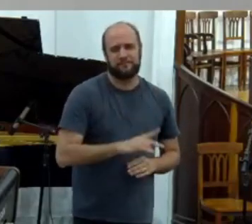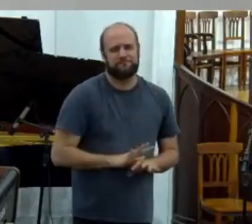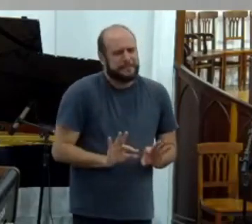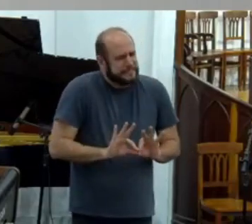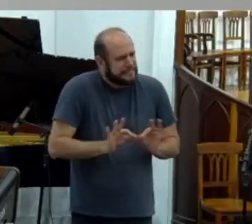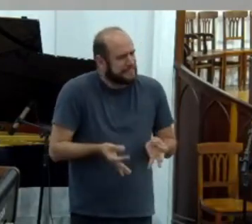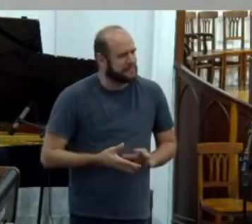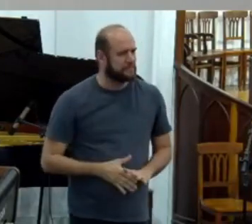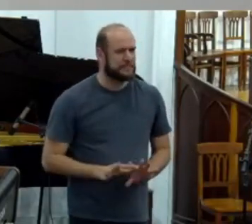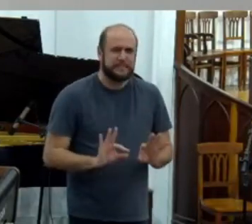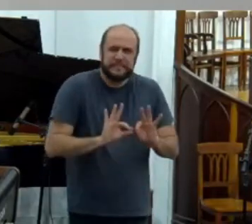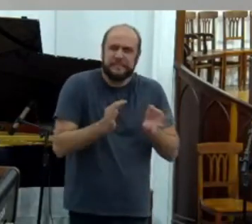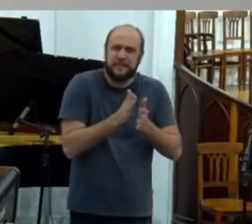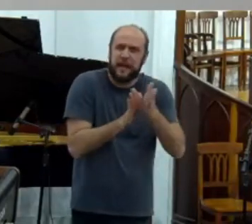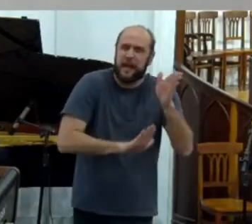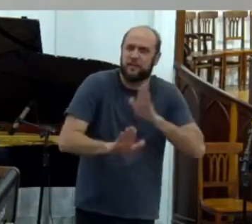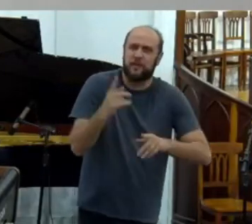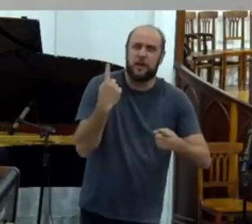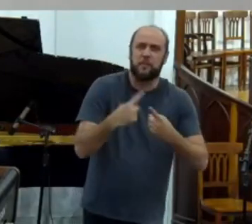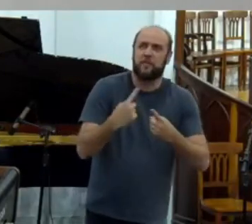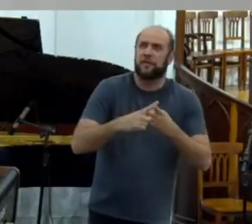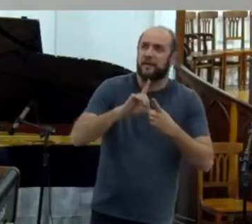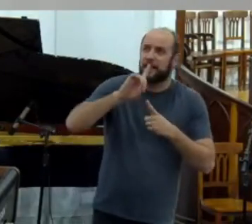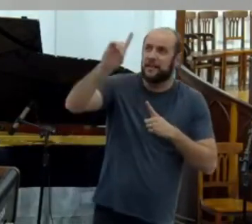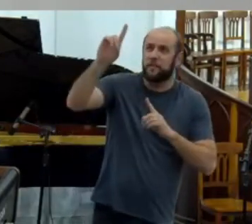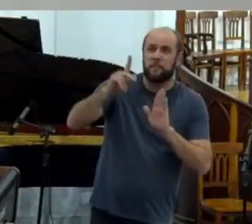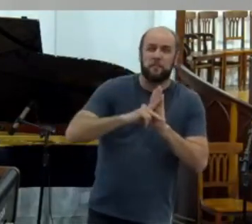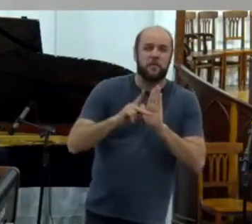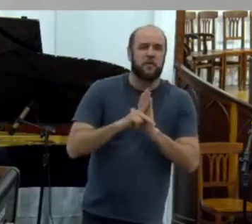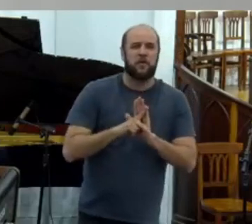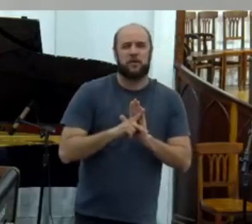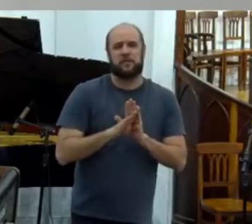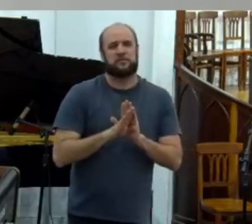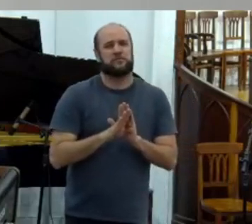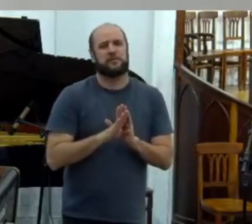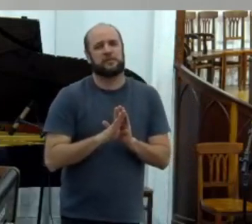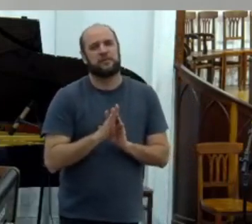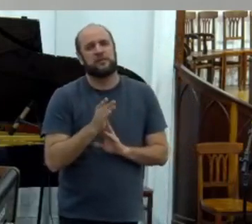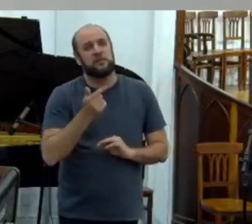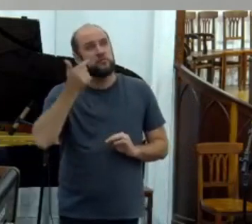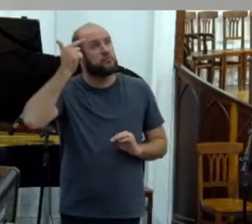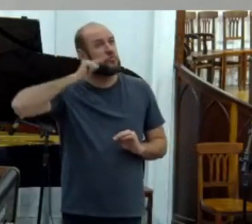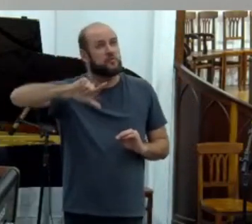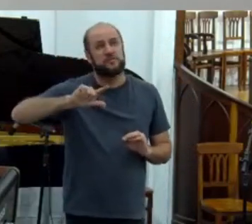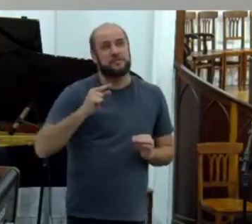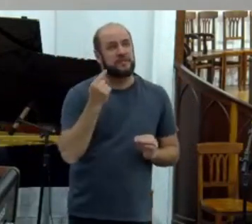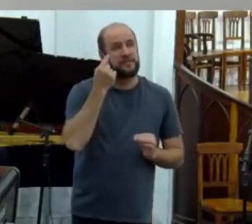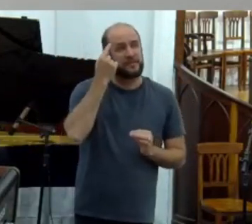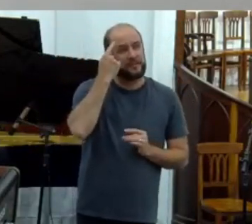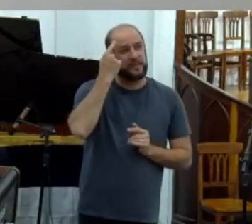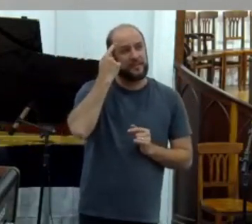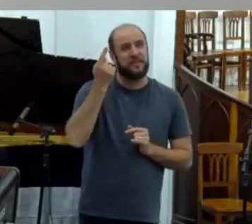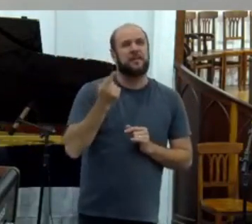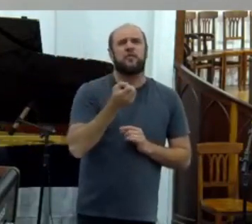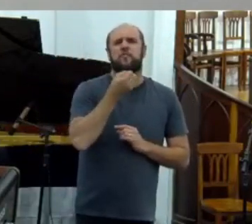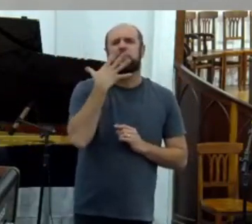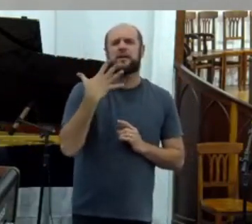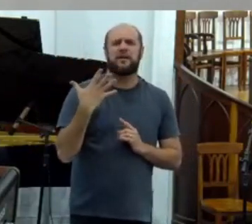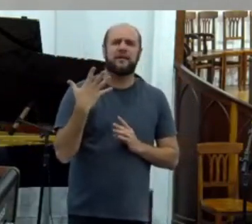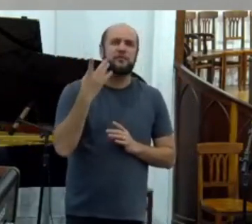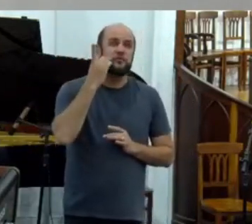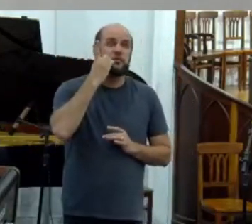Simplesmente adorarmos o nosso Senhor pelo que Ele é e pelo que Ele fez, mesmo sem conseguirmos calcular os benefícios disso para o nosso